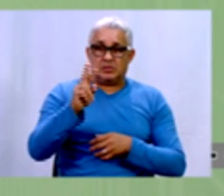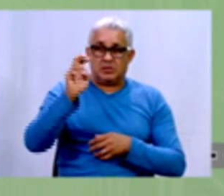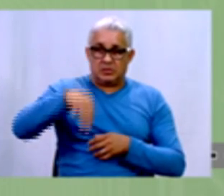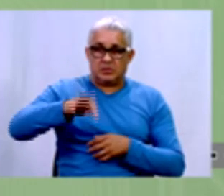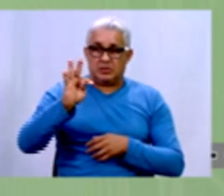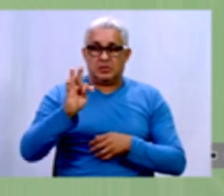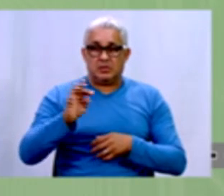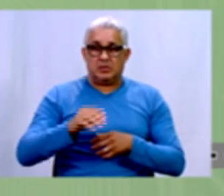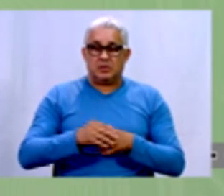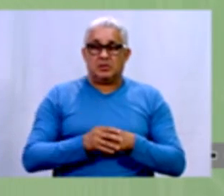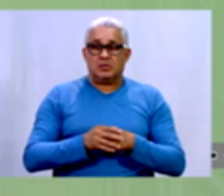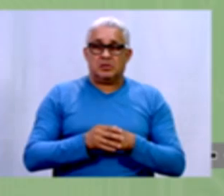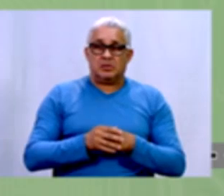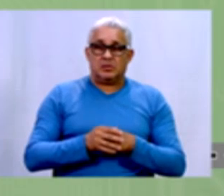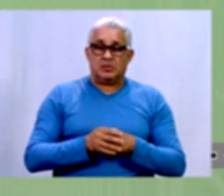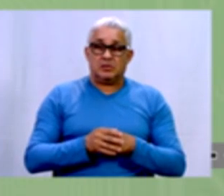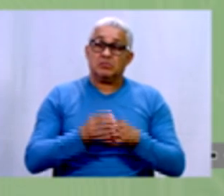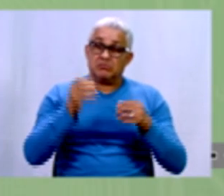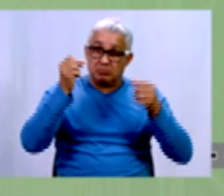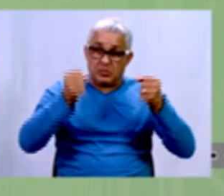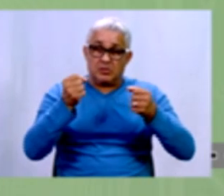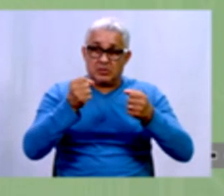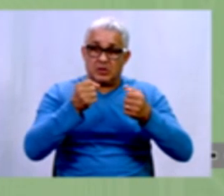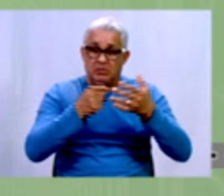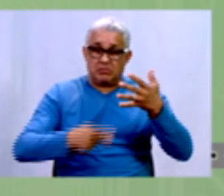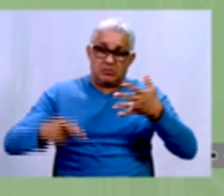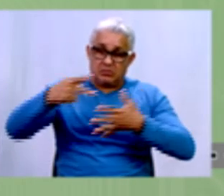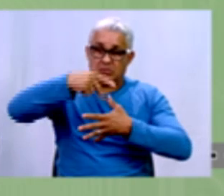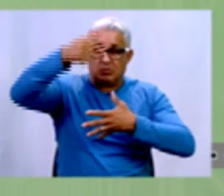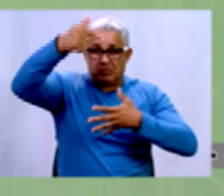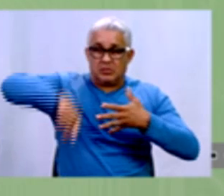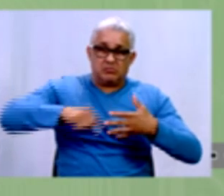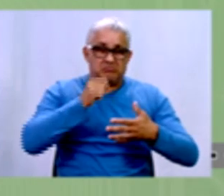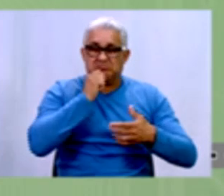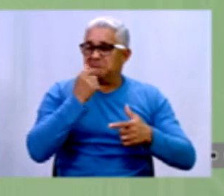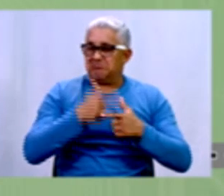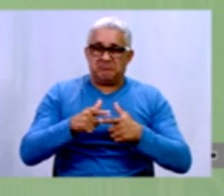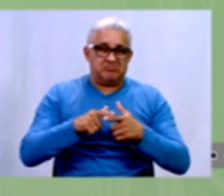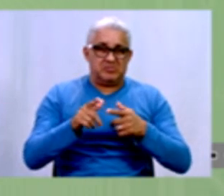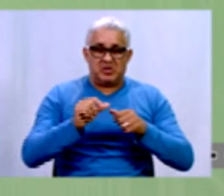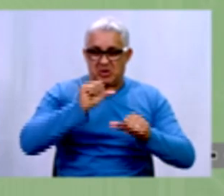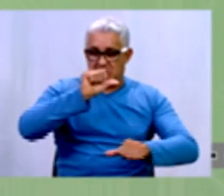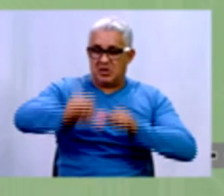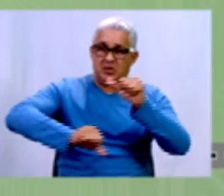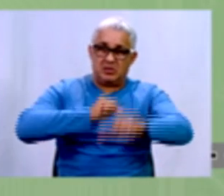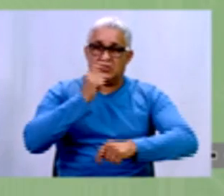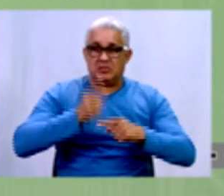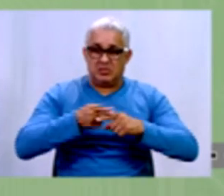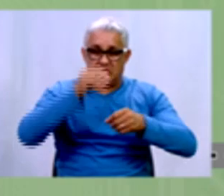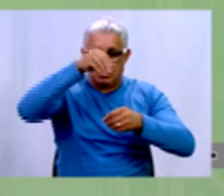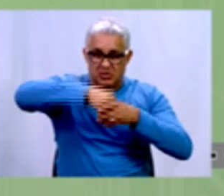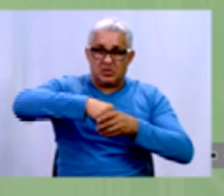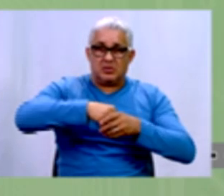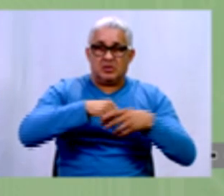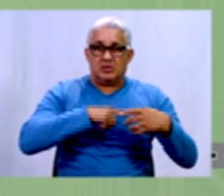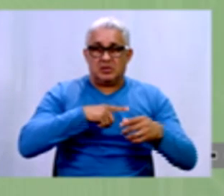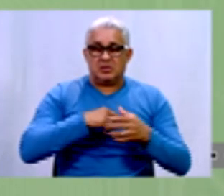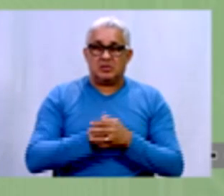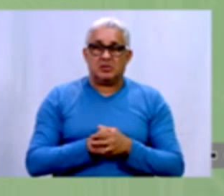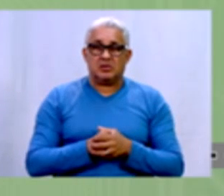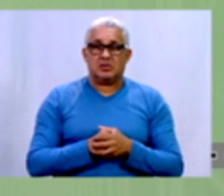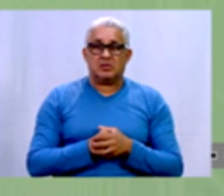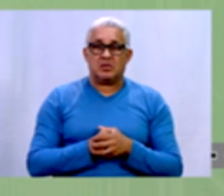Backlog aqui, ele pode ser repriorizado. Não há problema em mexer nele. Por quê? Porque o que está no sprint